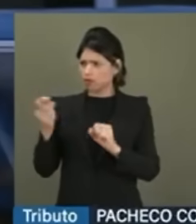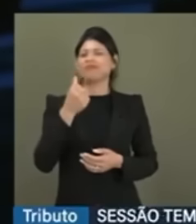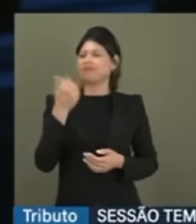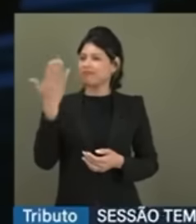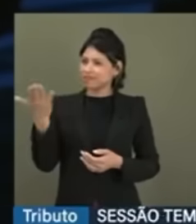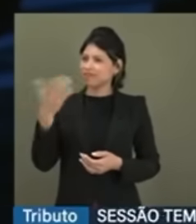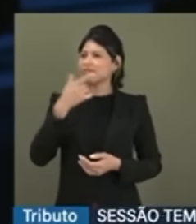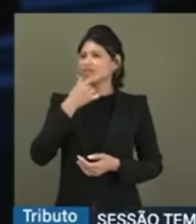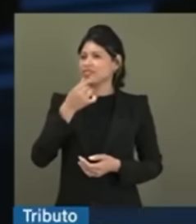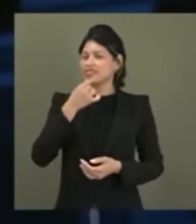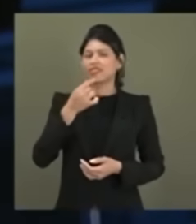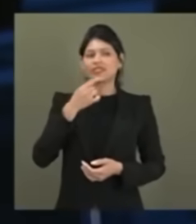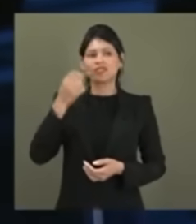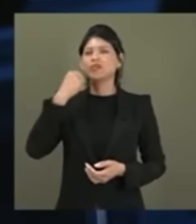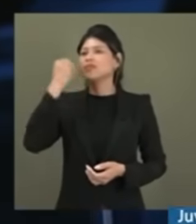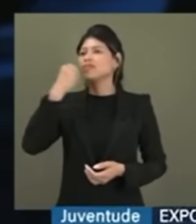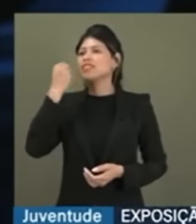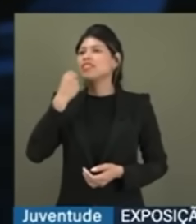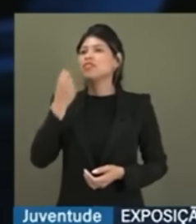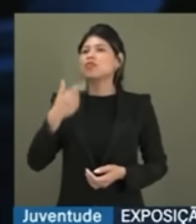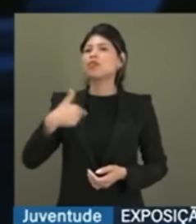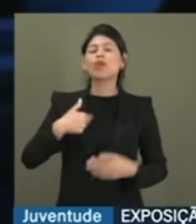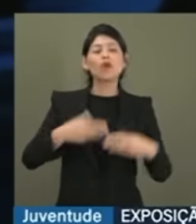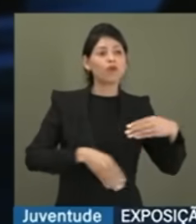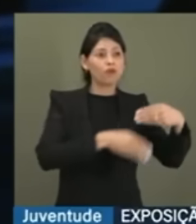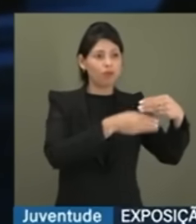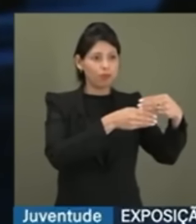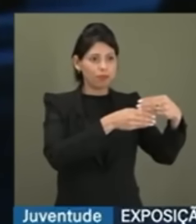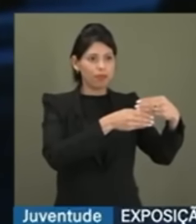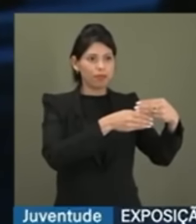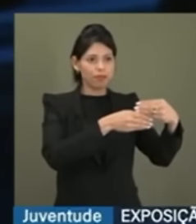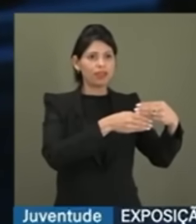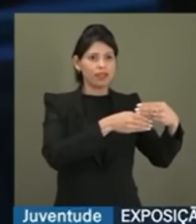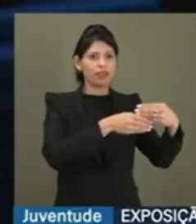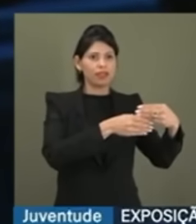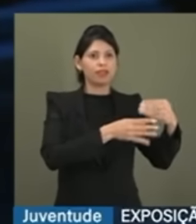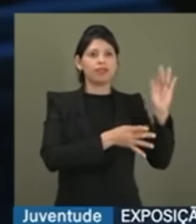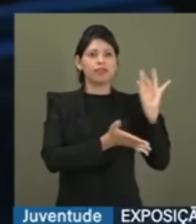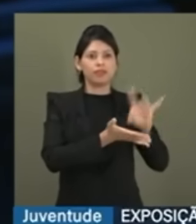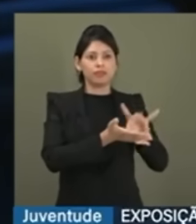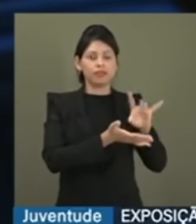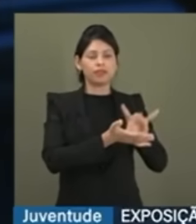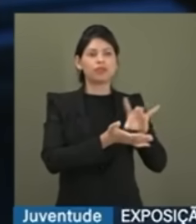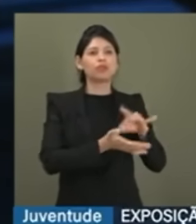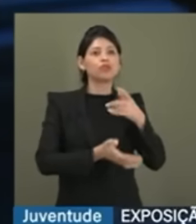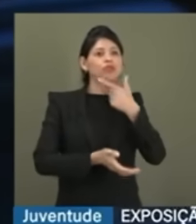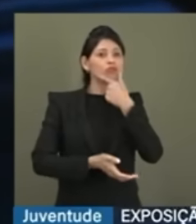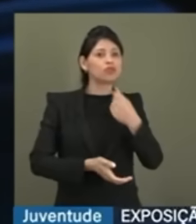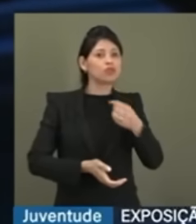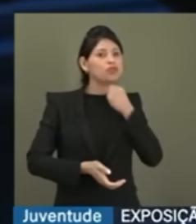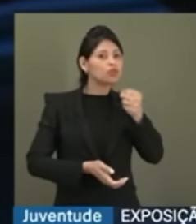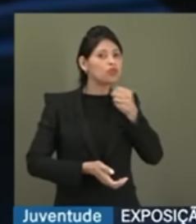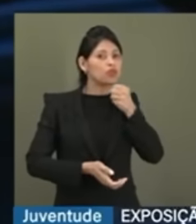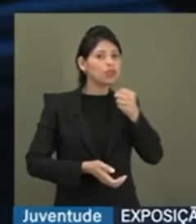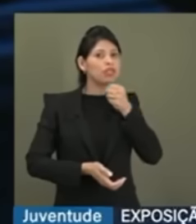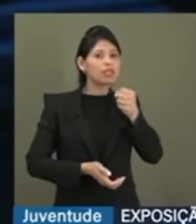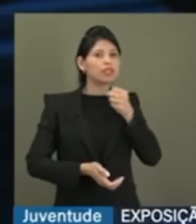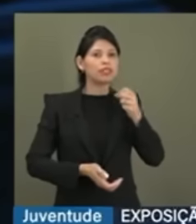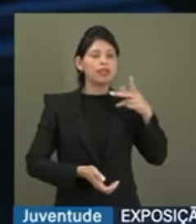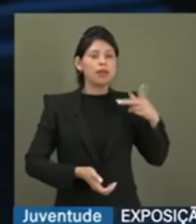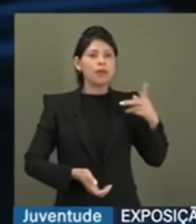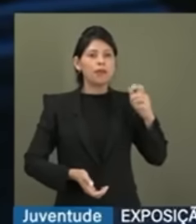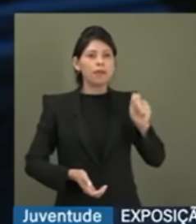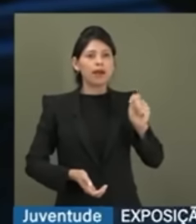agradeço é exatamente para ser solidário ao jornalista pavinato que foi